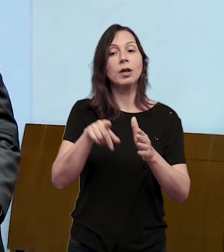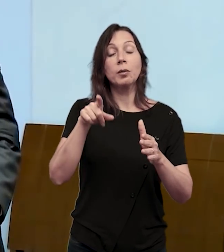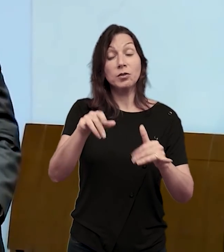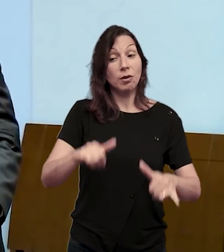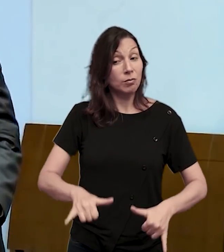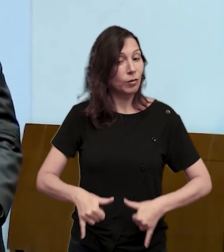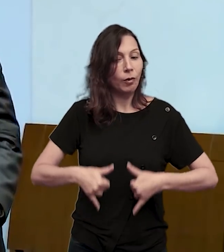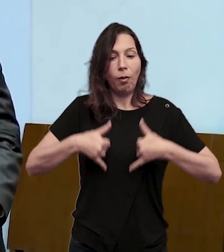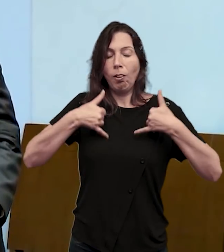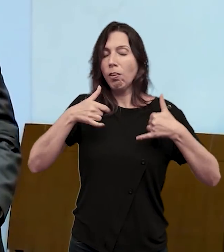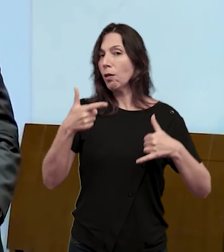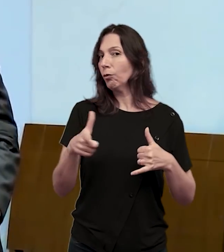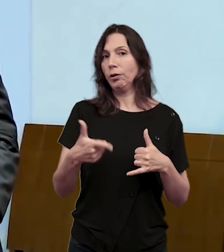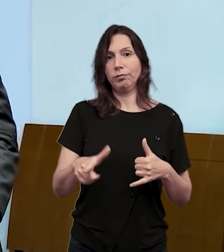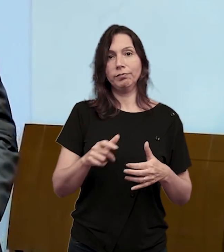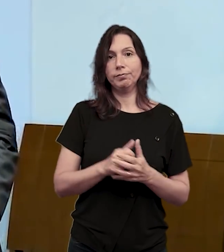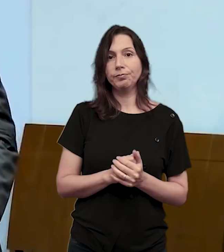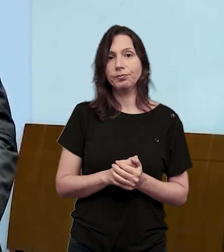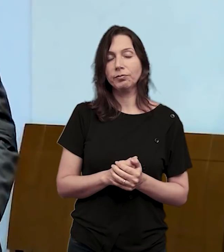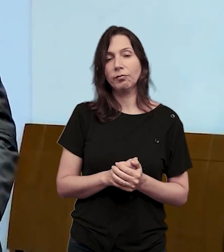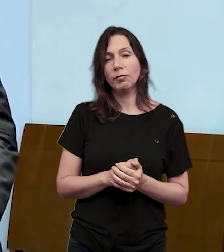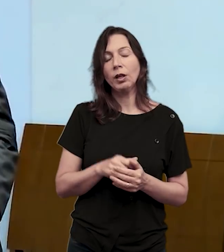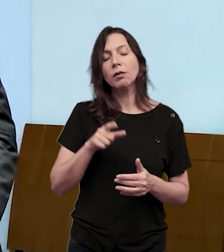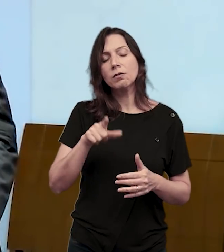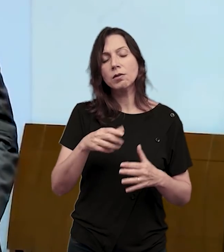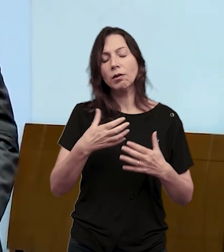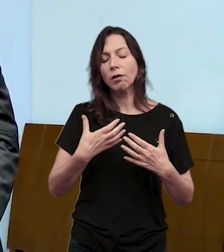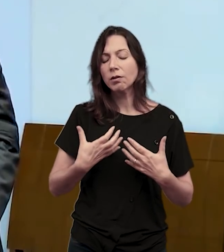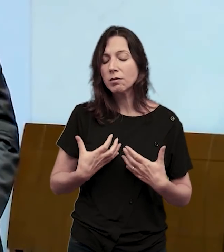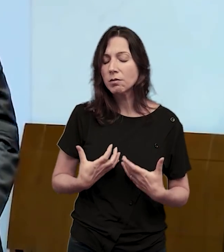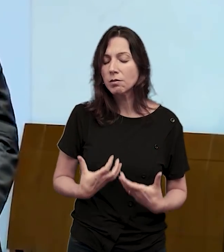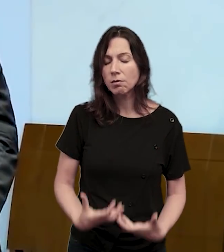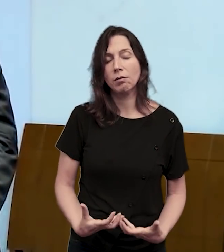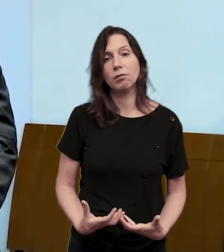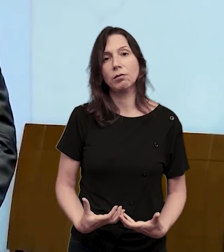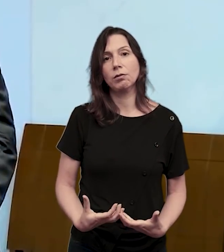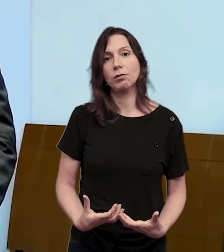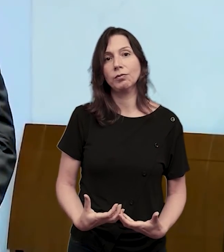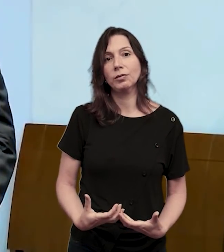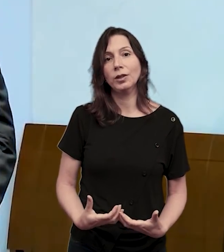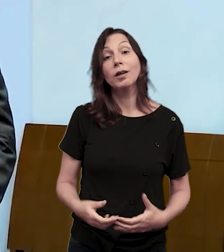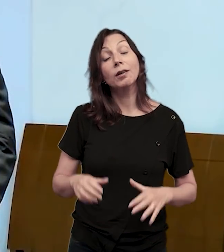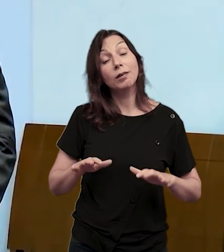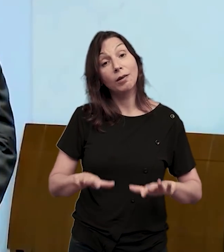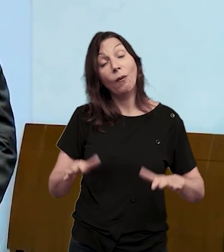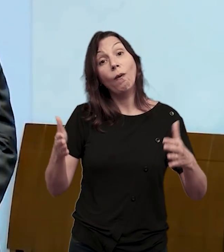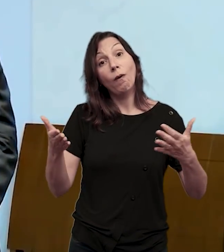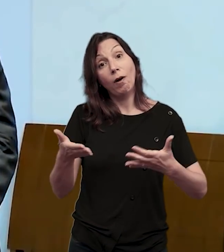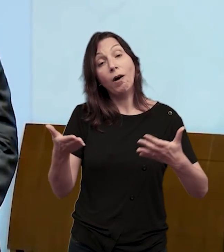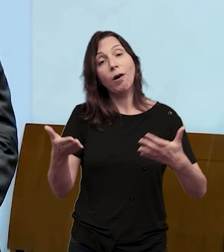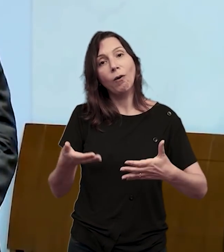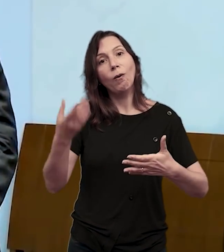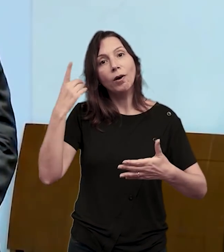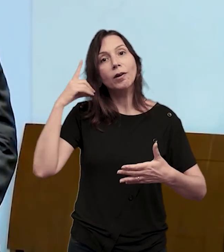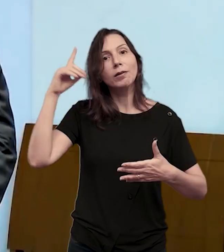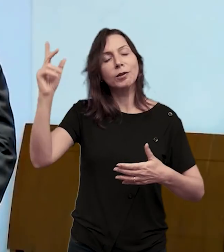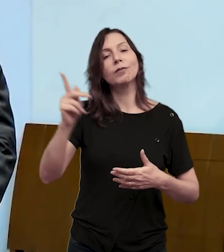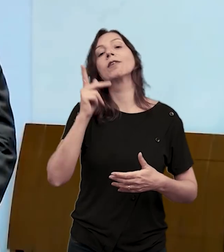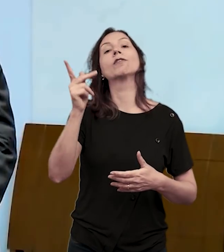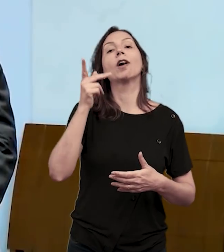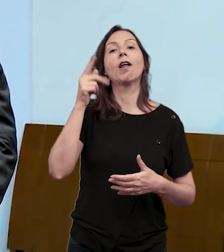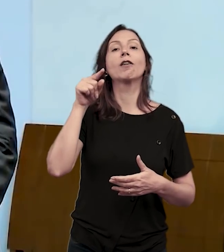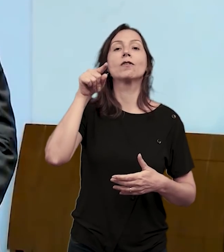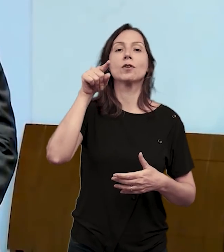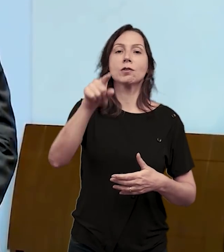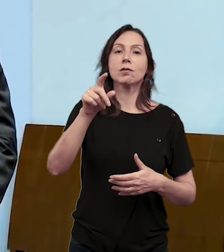Você está de tanque vazio? Então está na hora de Deus dizer o seguinte: então agora você é forte, agora